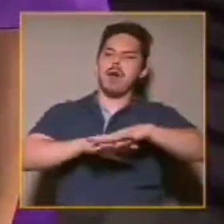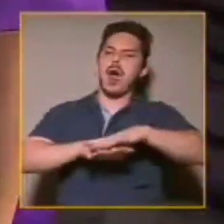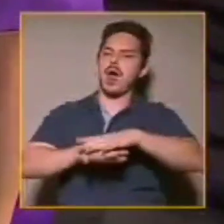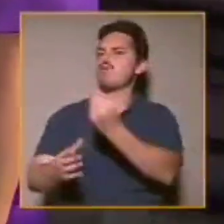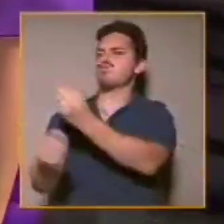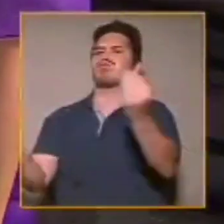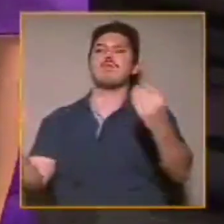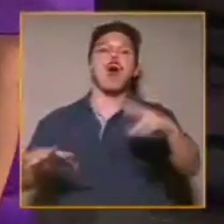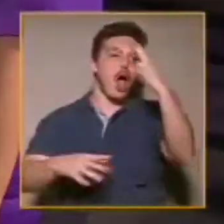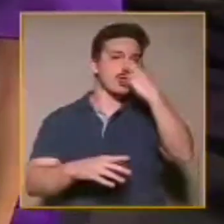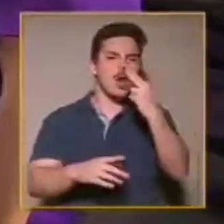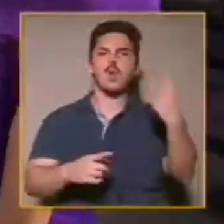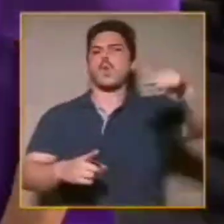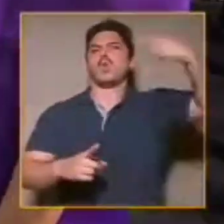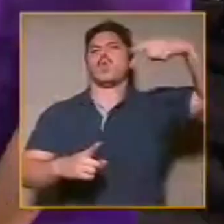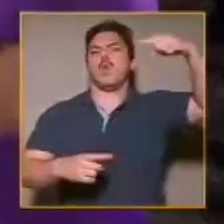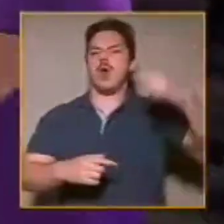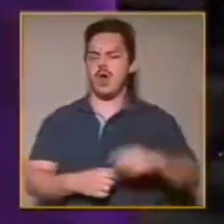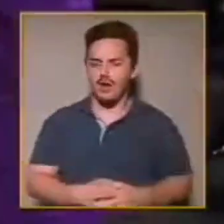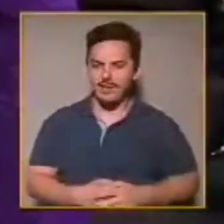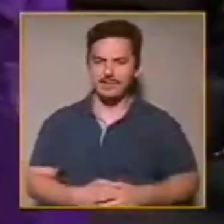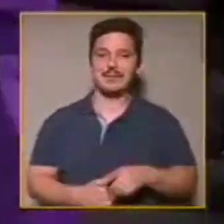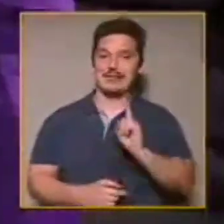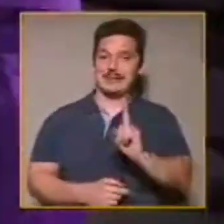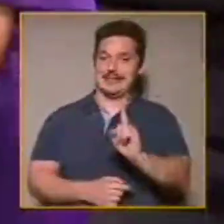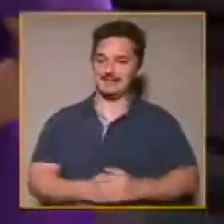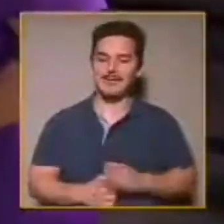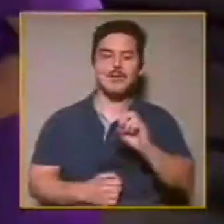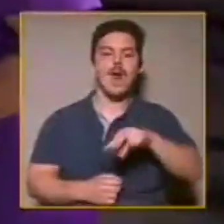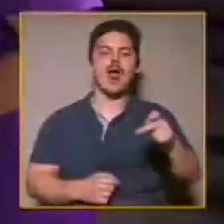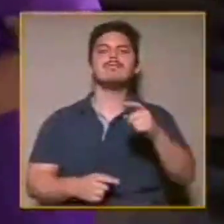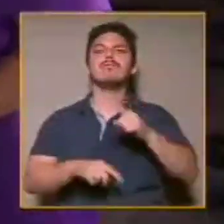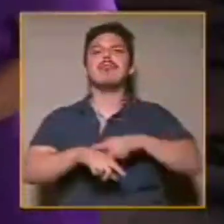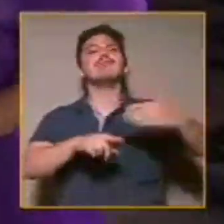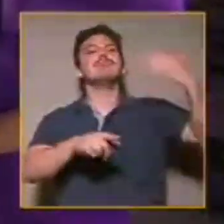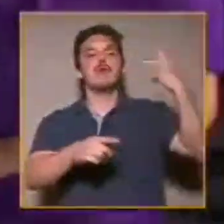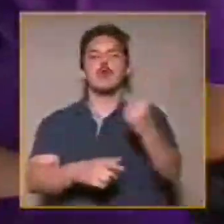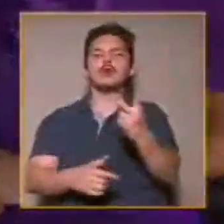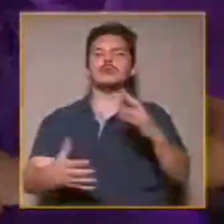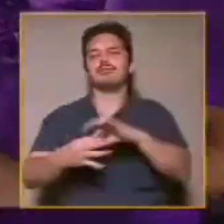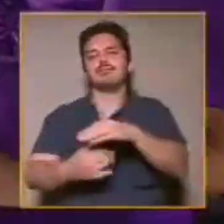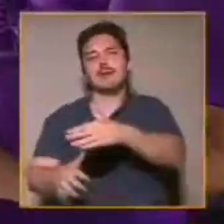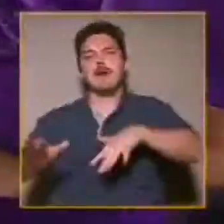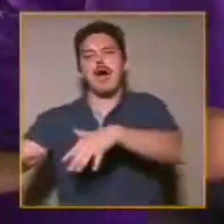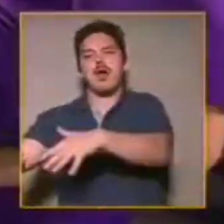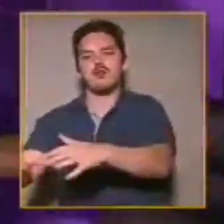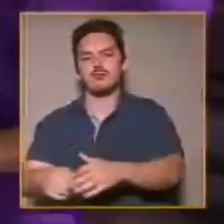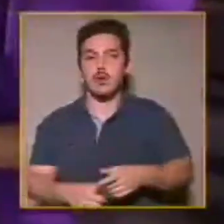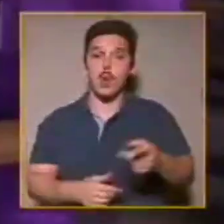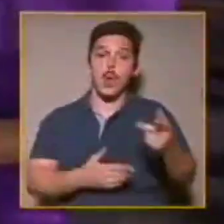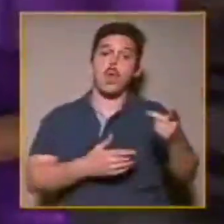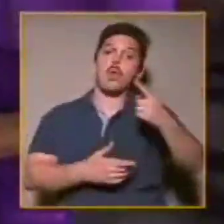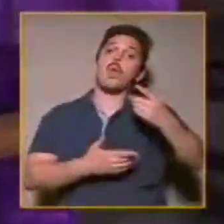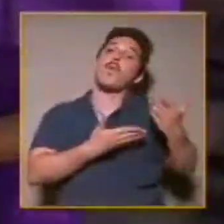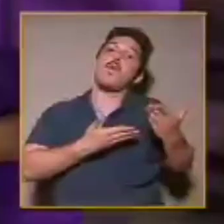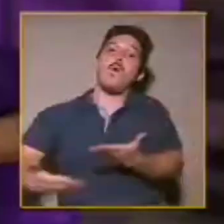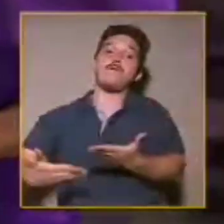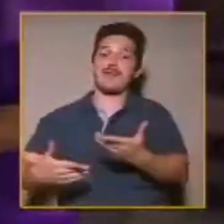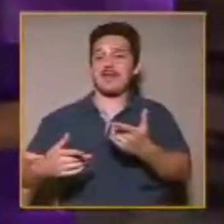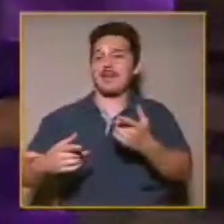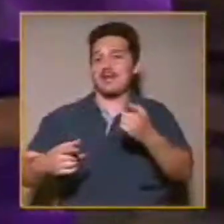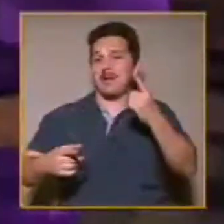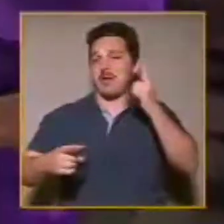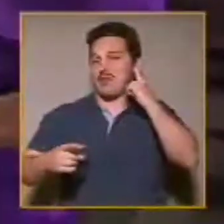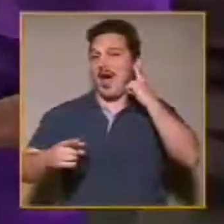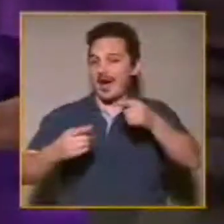só um! Ora, essa é que é essa! Joana, há quanto tempo é que estão ligados aqui às marchas? Olha, desde que nos convidaram, estamos super,